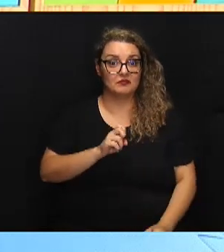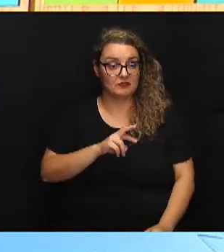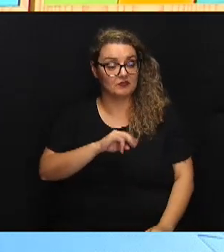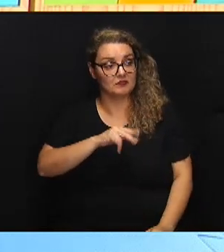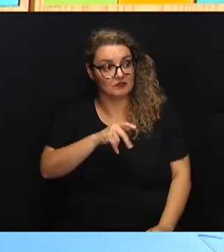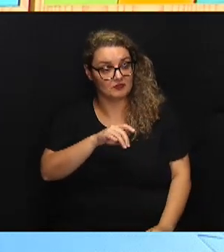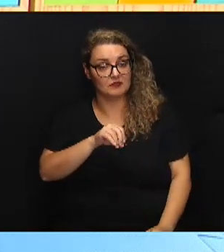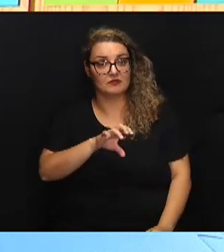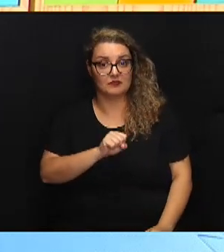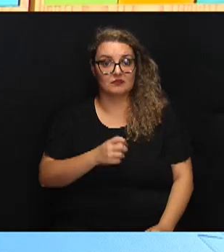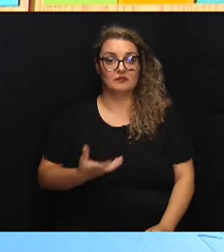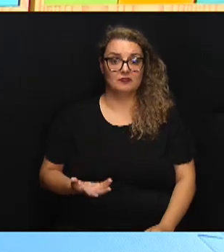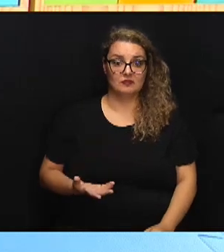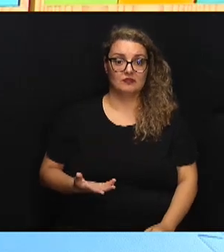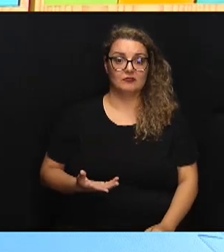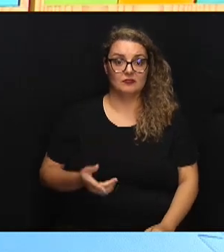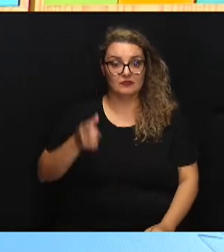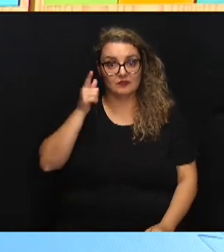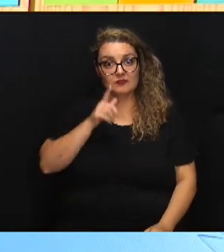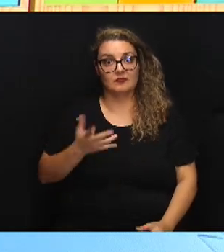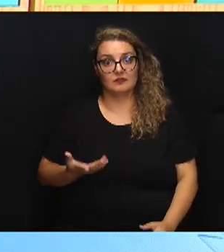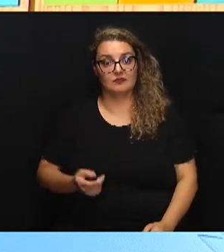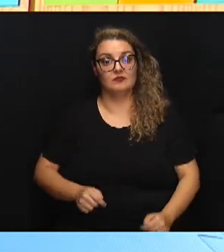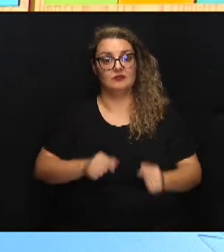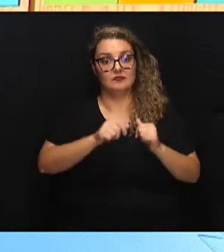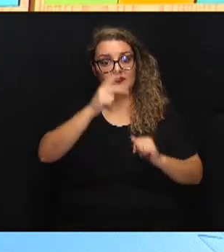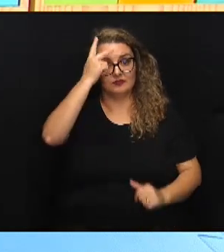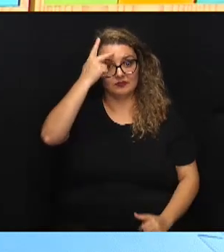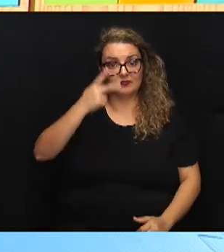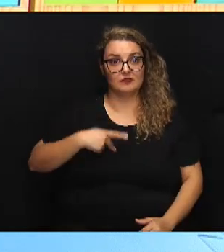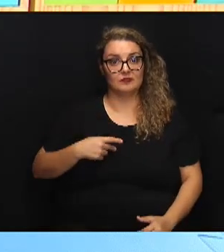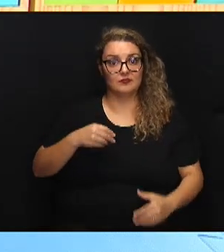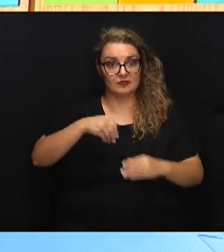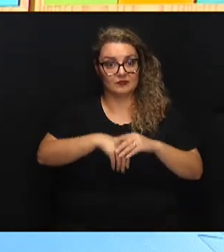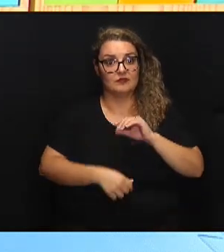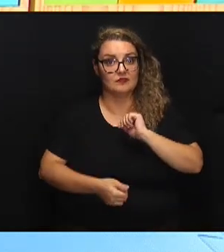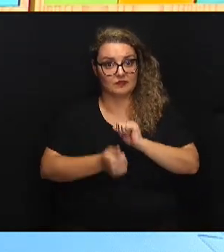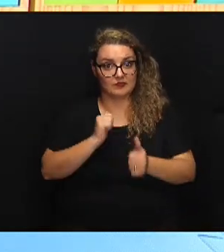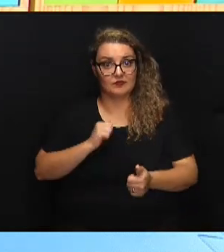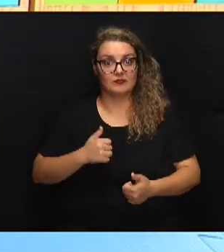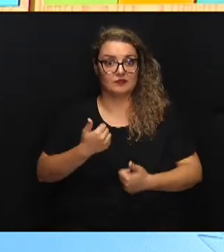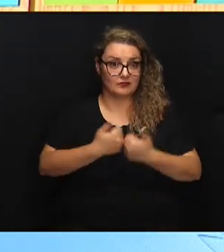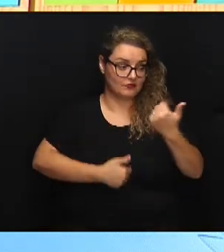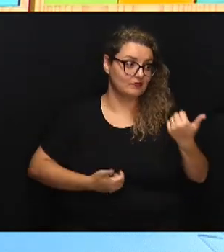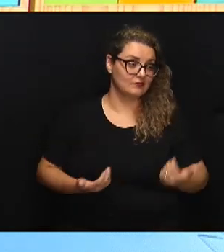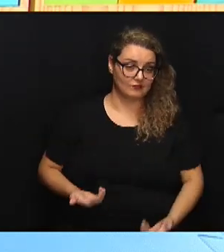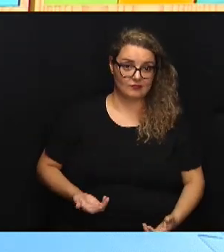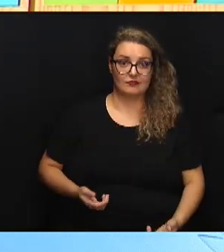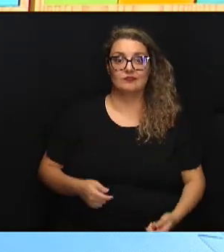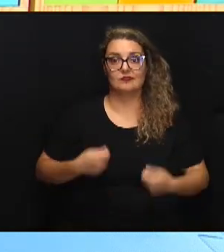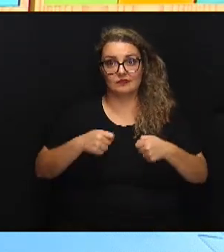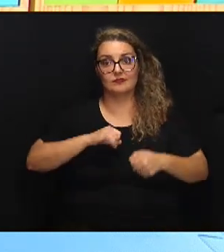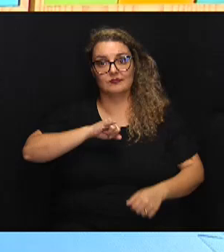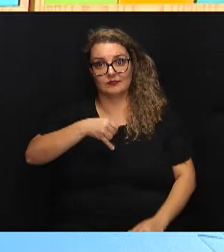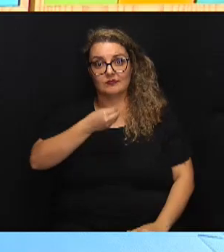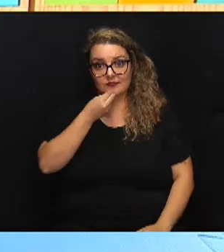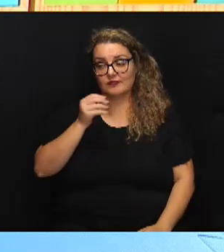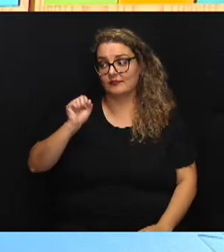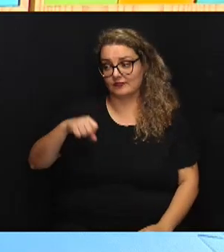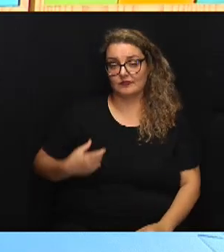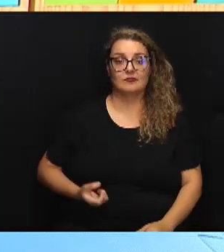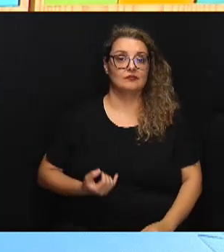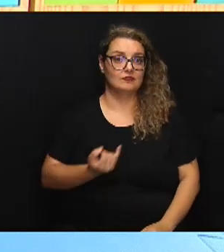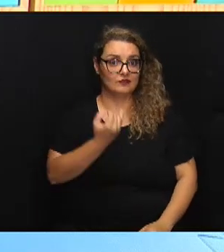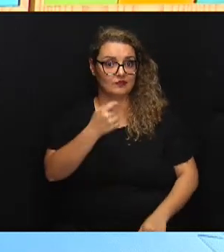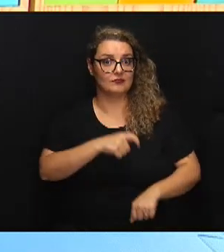E conseguem canalizar isso em benefício próprio dentro do esporte, né? Exato. Mas precisa ter oportunidade, né? Por isso a importância desses